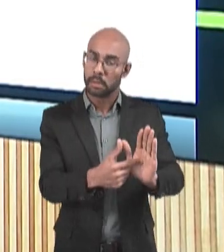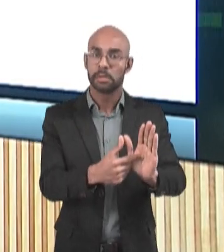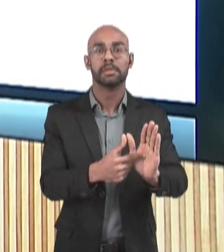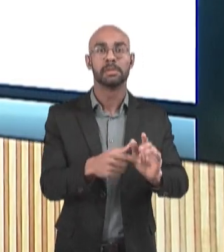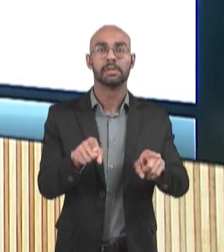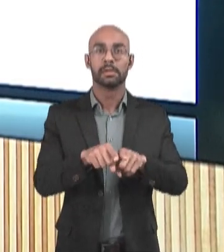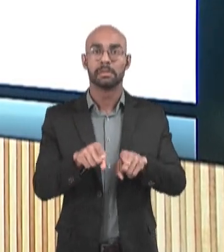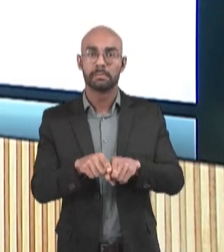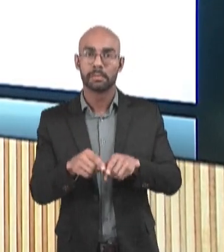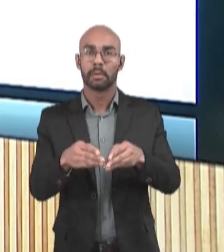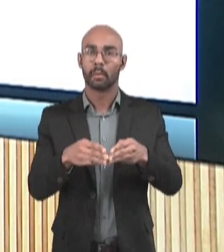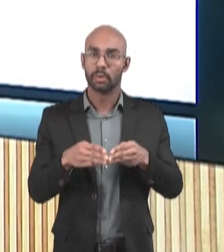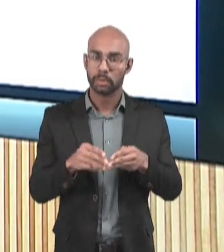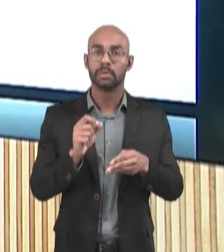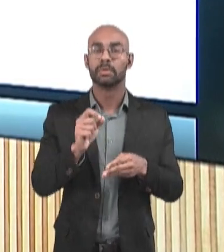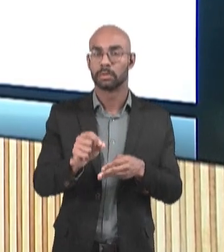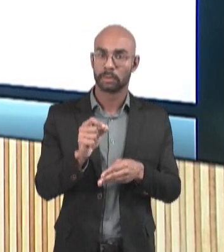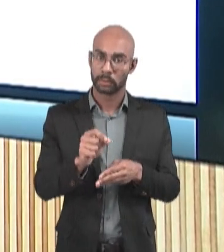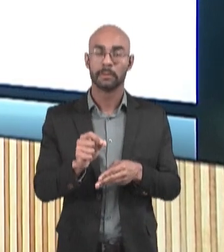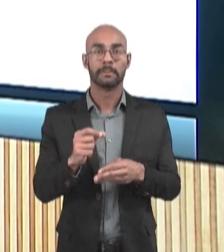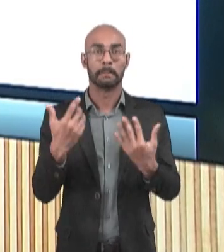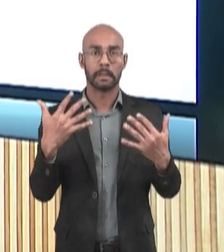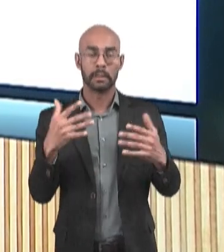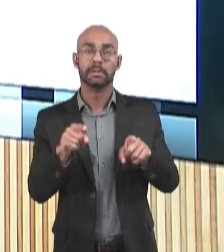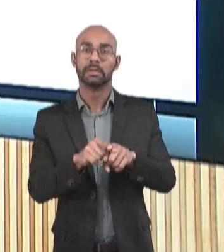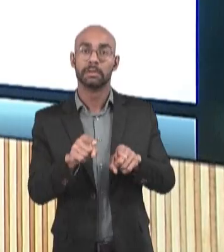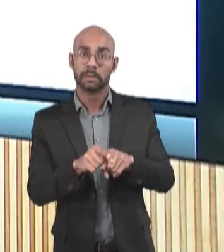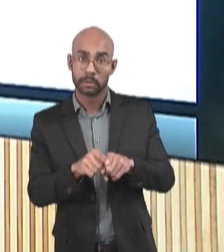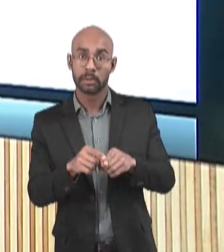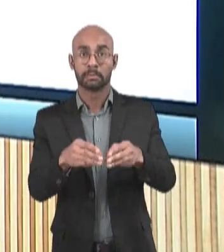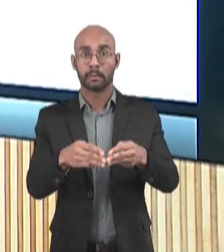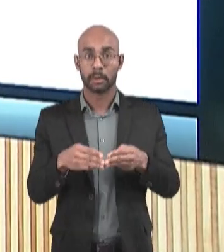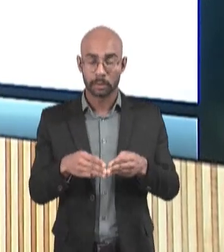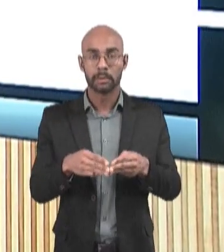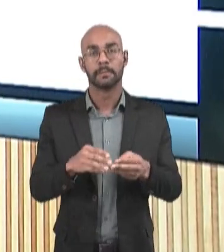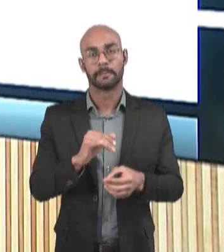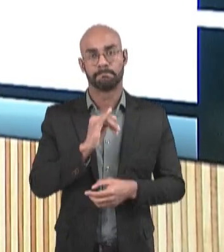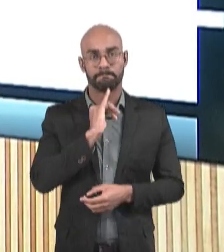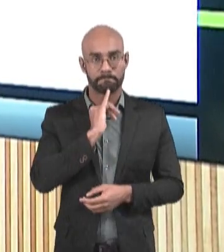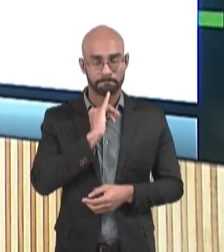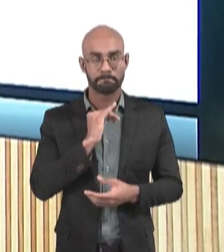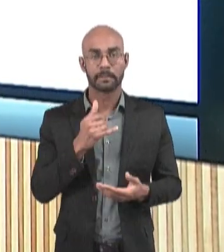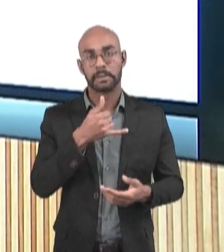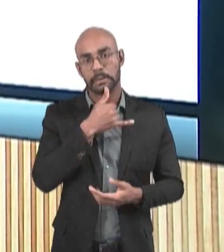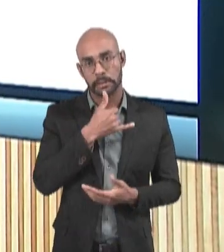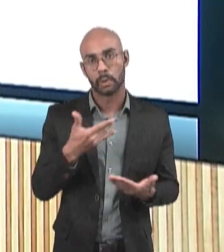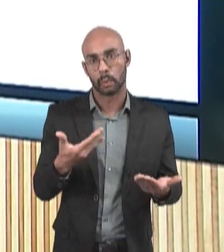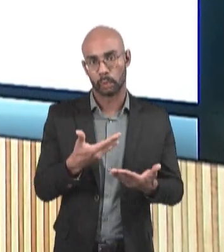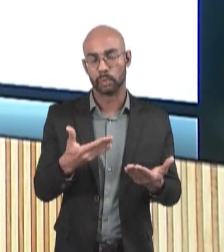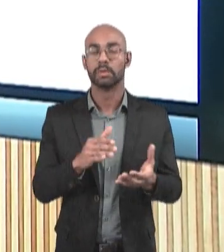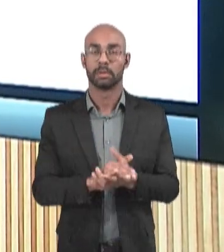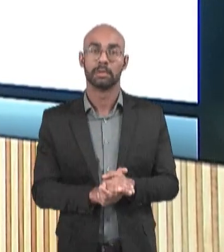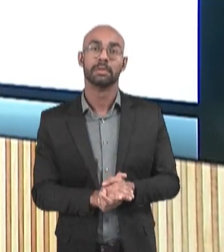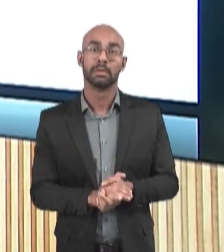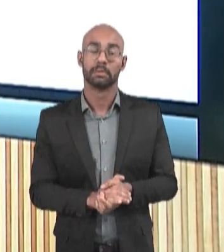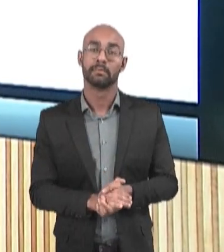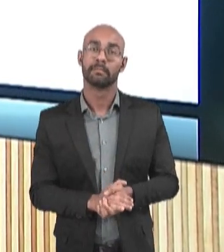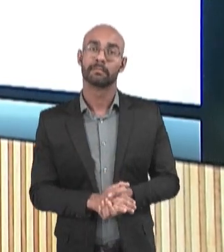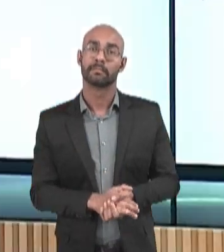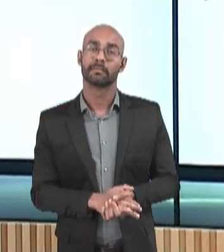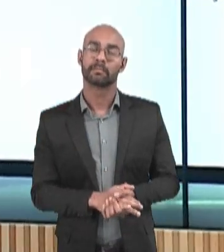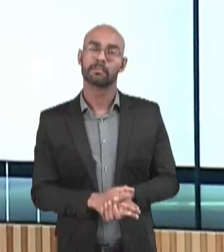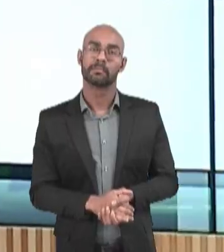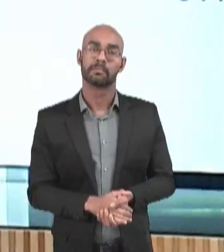de aplauso, 2 moções de congratulação e 3 moções de pesar. Essa foi a ordem do dia desta terça, 30 de